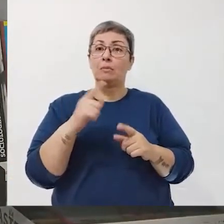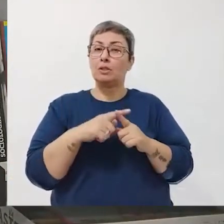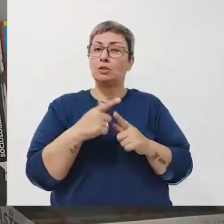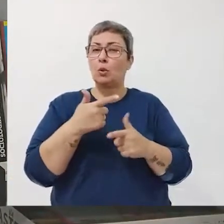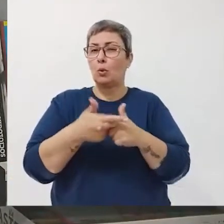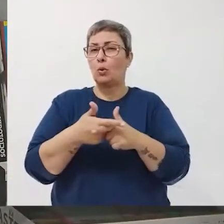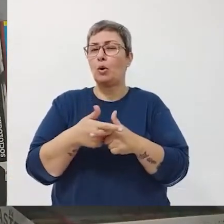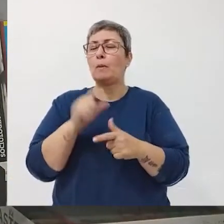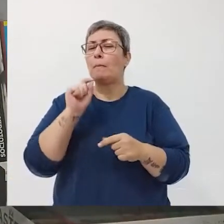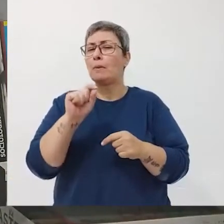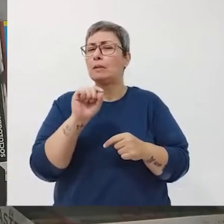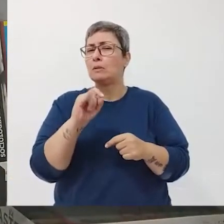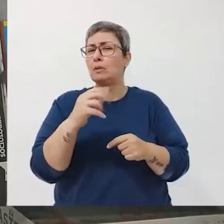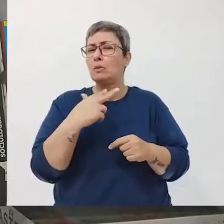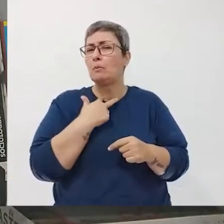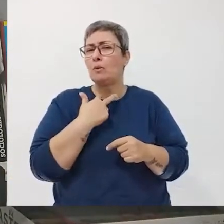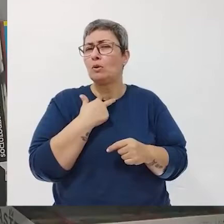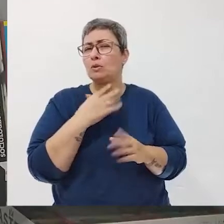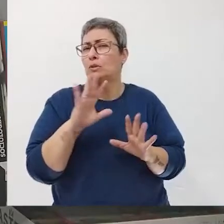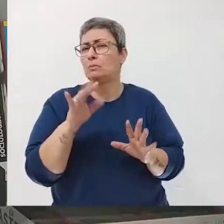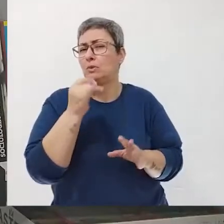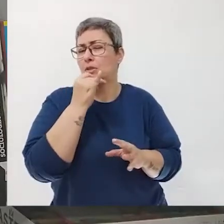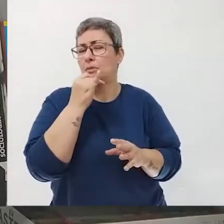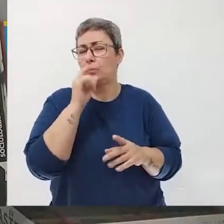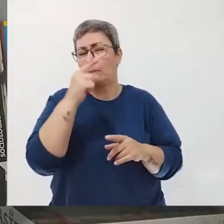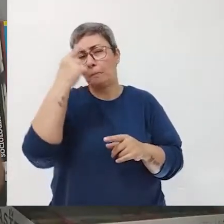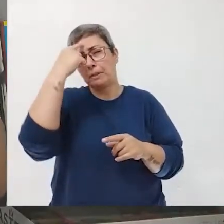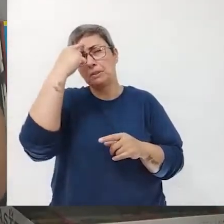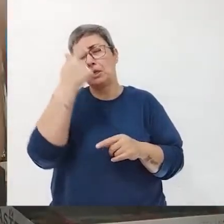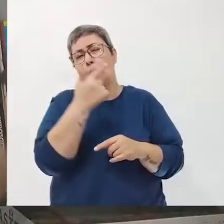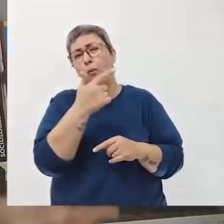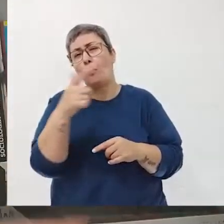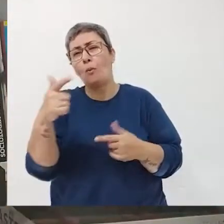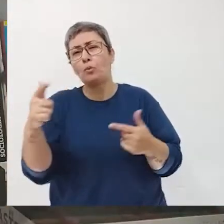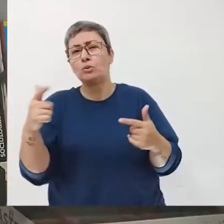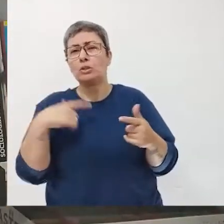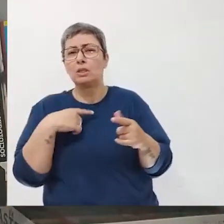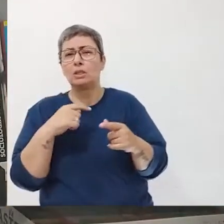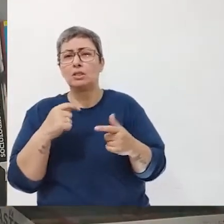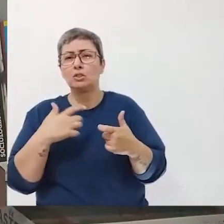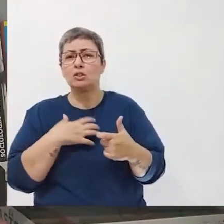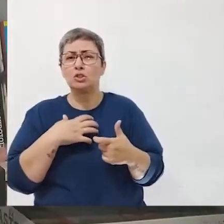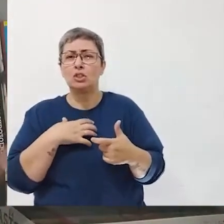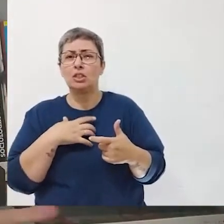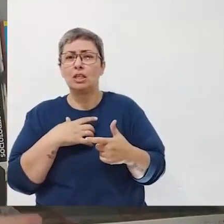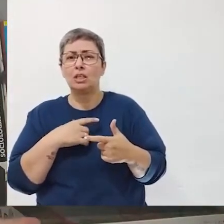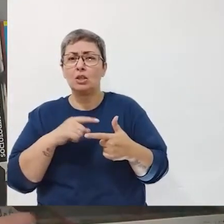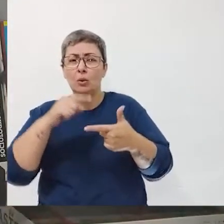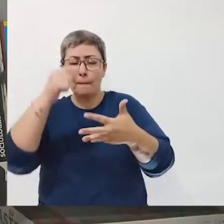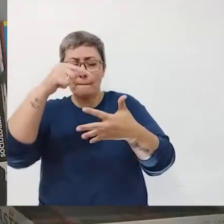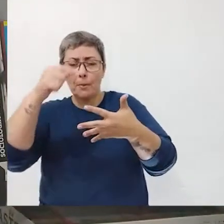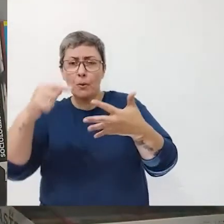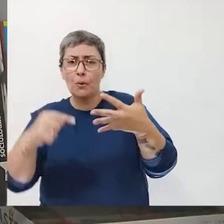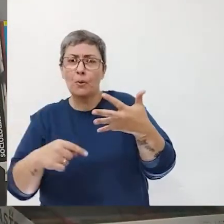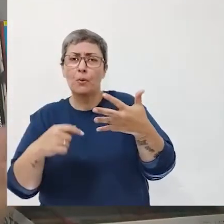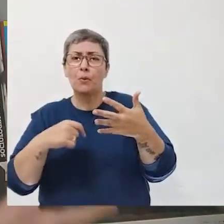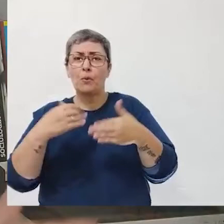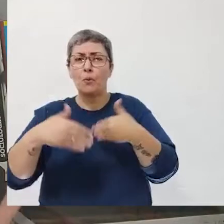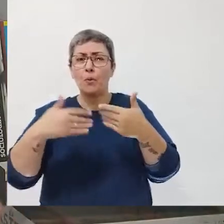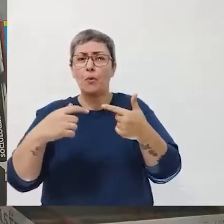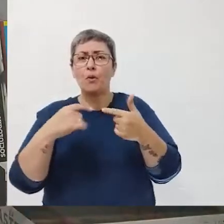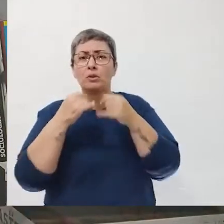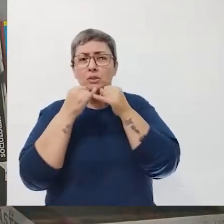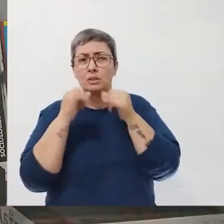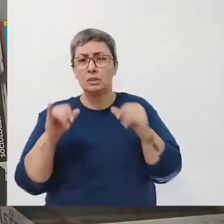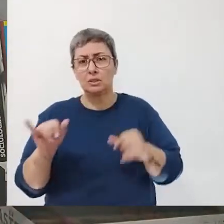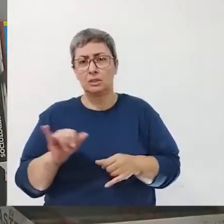provocar. Será que não poderiam ter sido pensadas outras formas alternativas de produção de